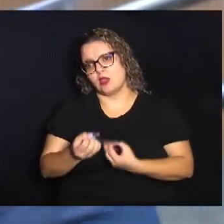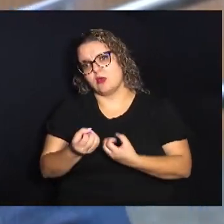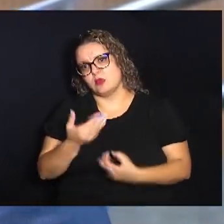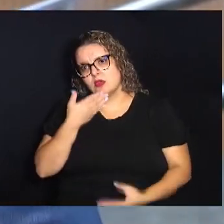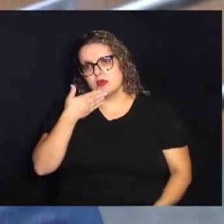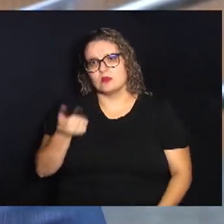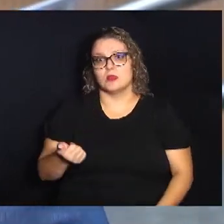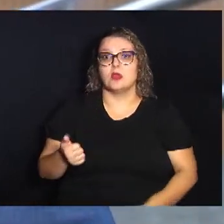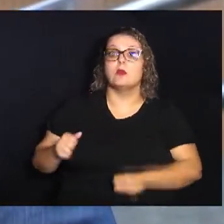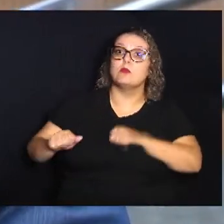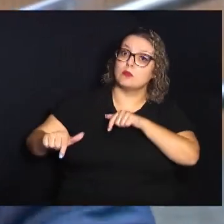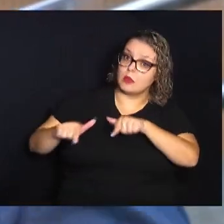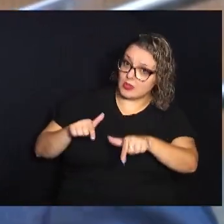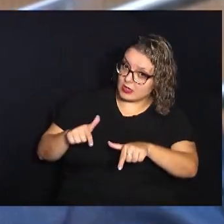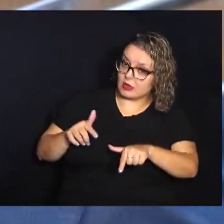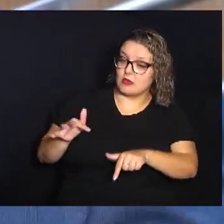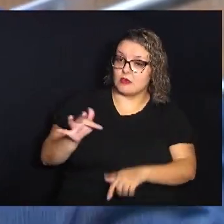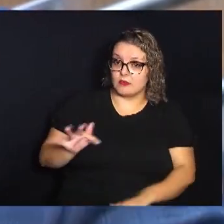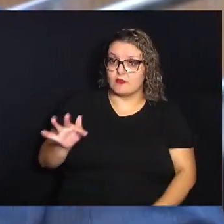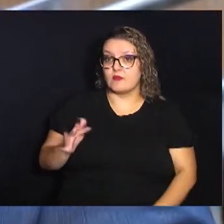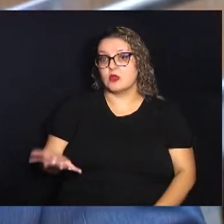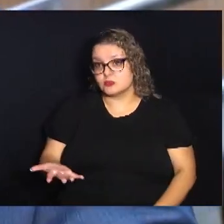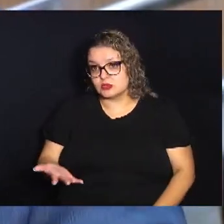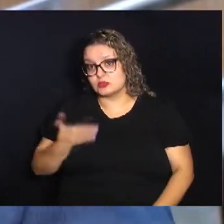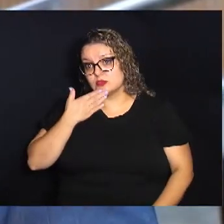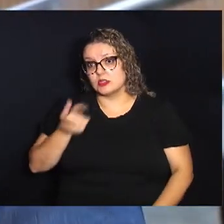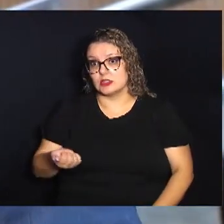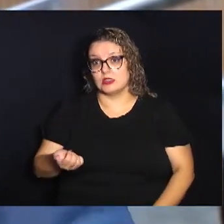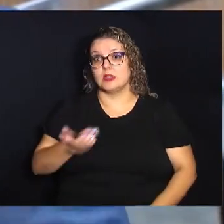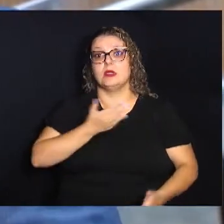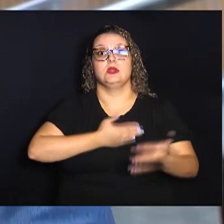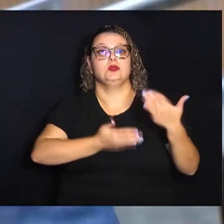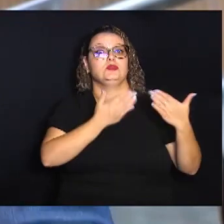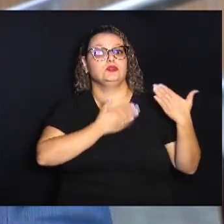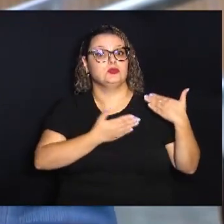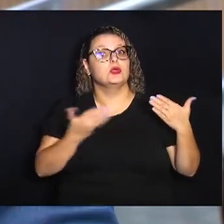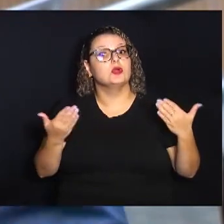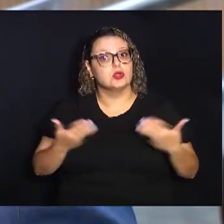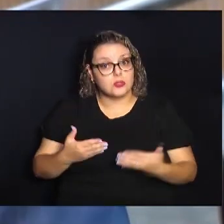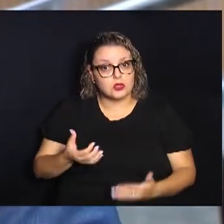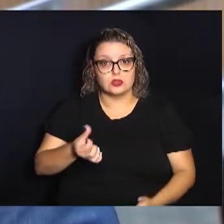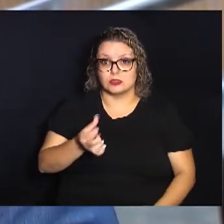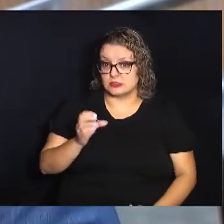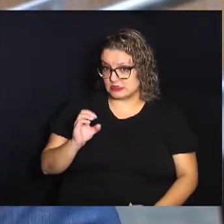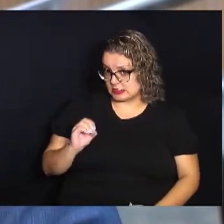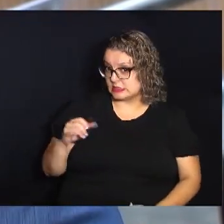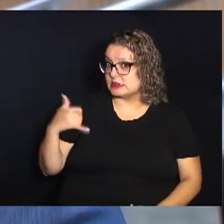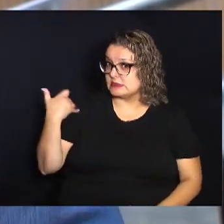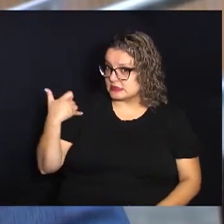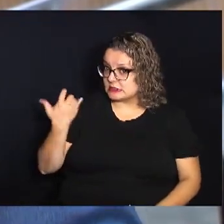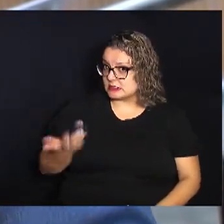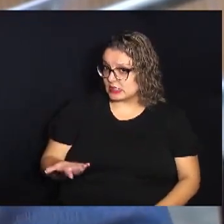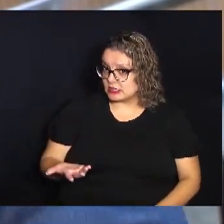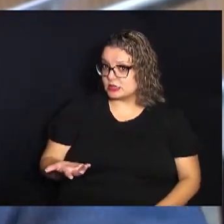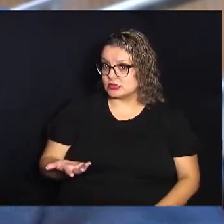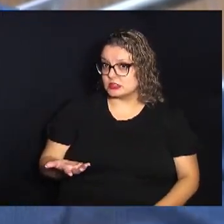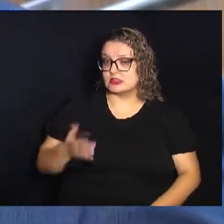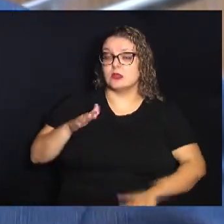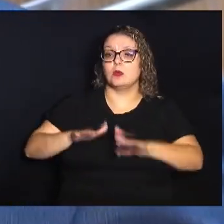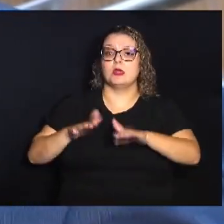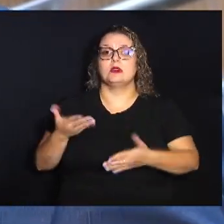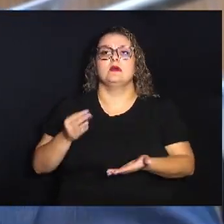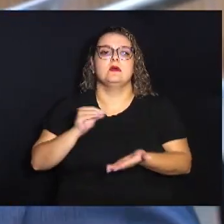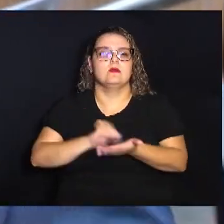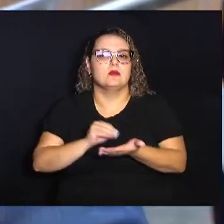uma formação melhor, mas aqueles atletas, eu estou falando de atletas que hoje têm 60 anos de idade. Então muitas vezes faltou